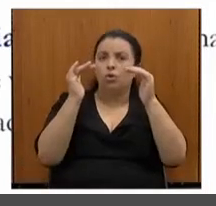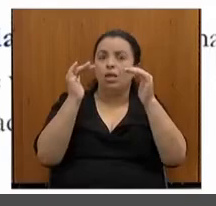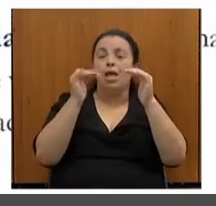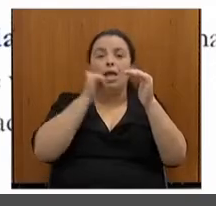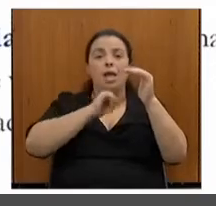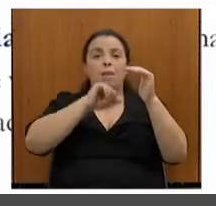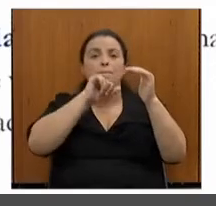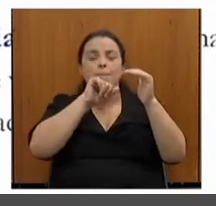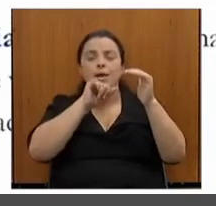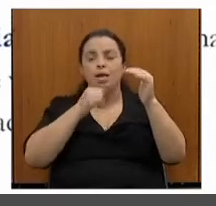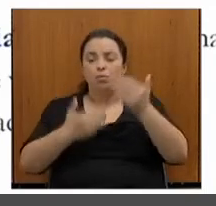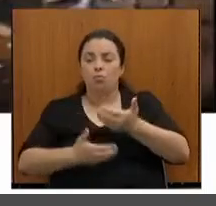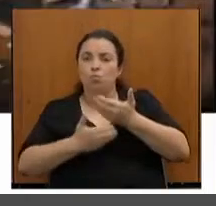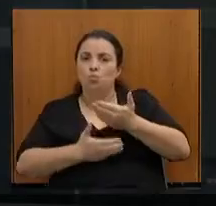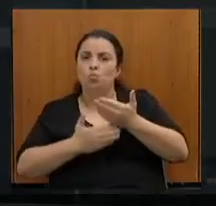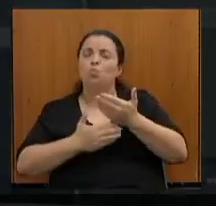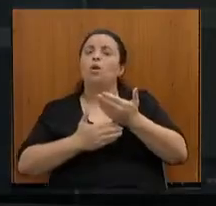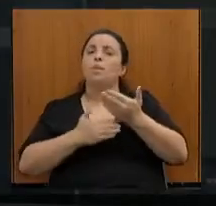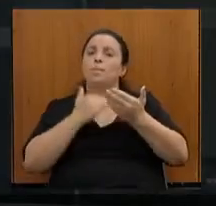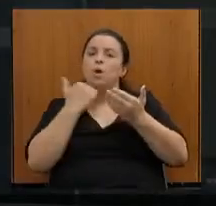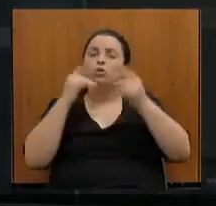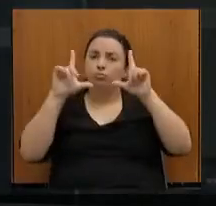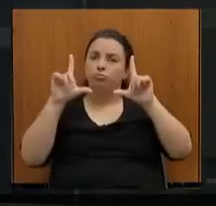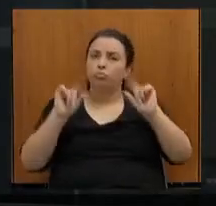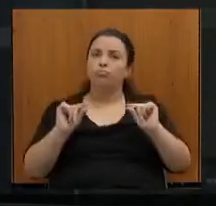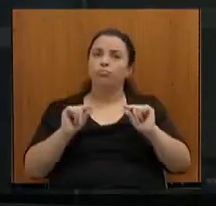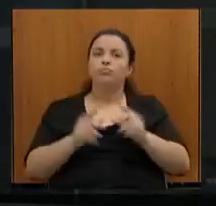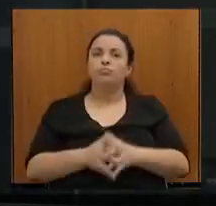materna e infantil.